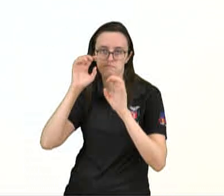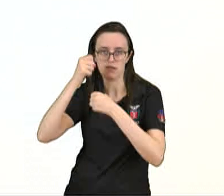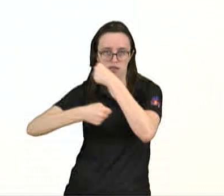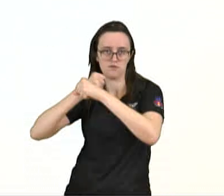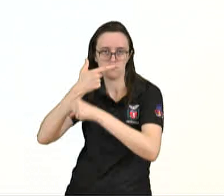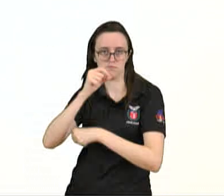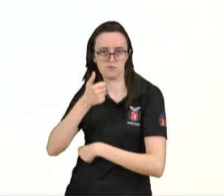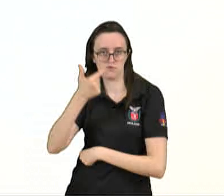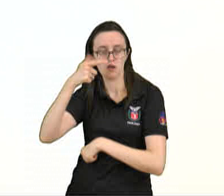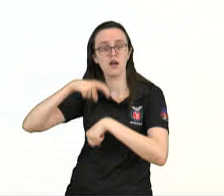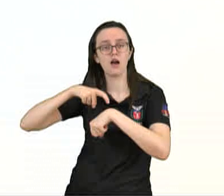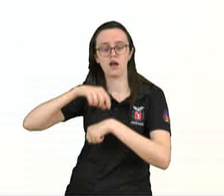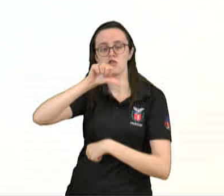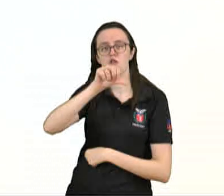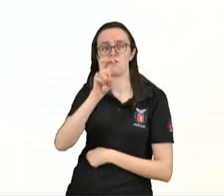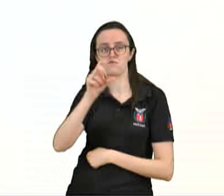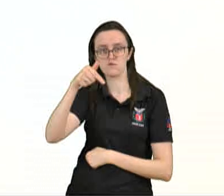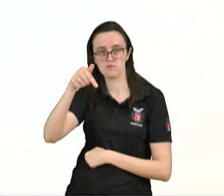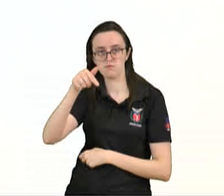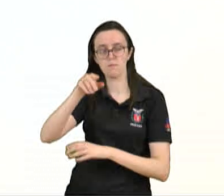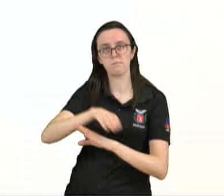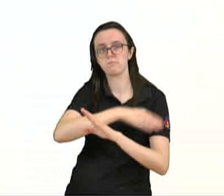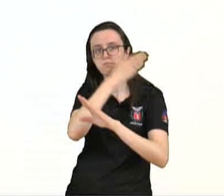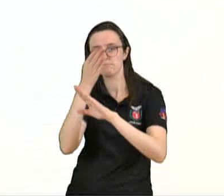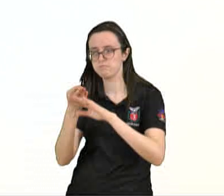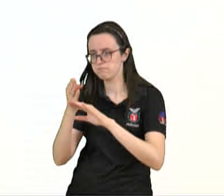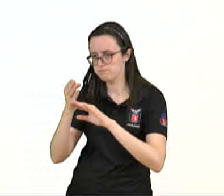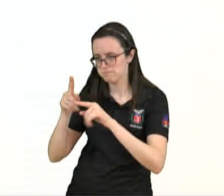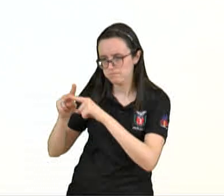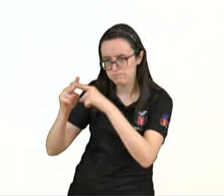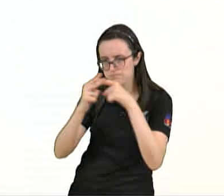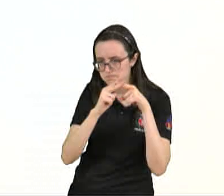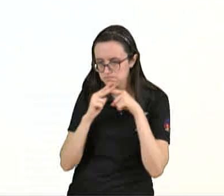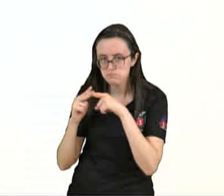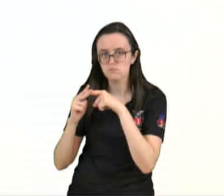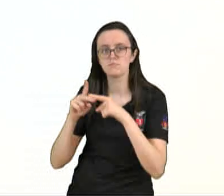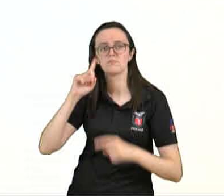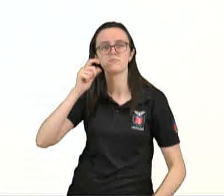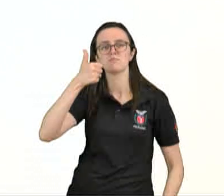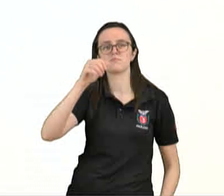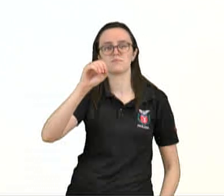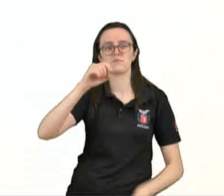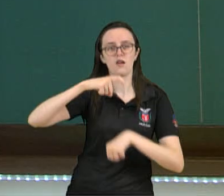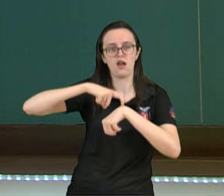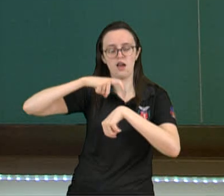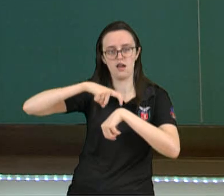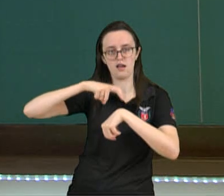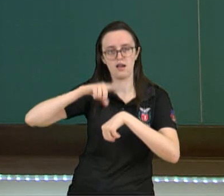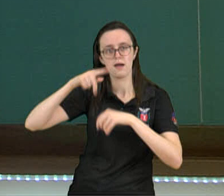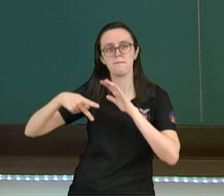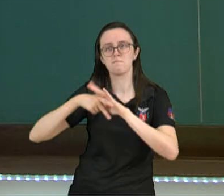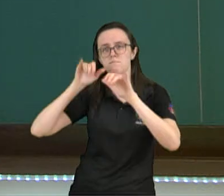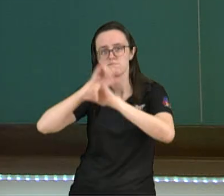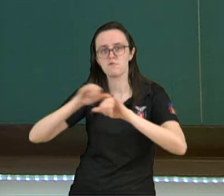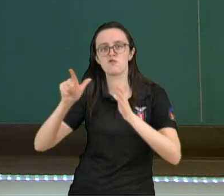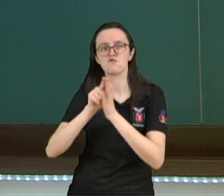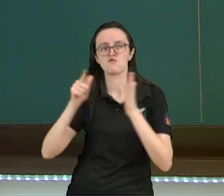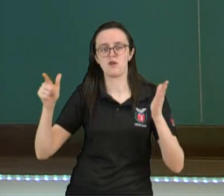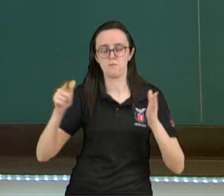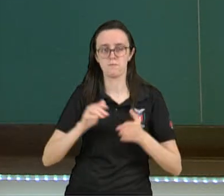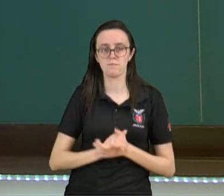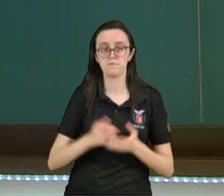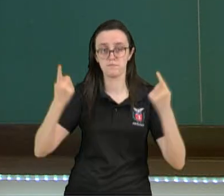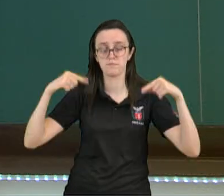9h57, atualizado às 10h10. Correio do Povo. E a letra B,